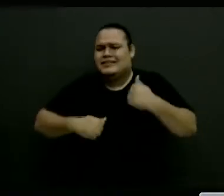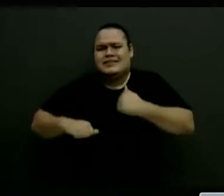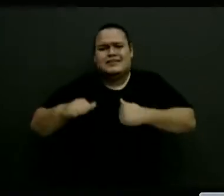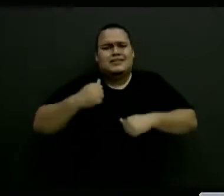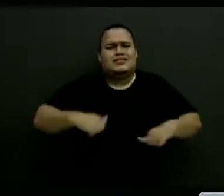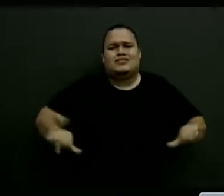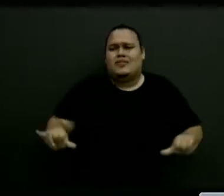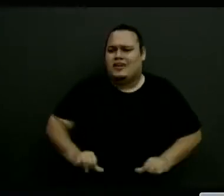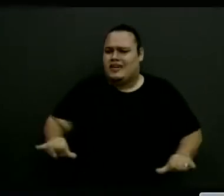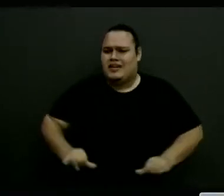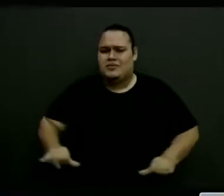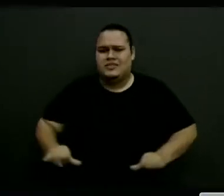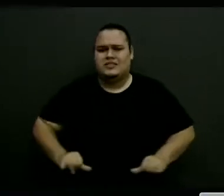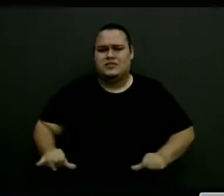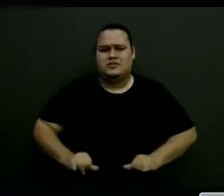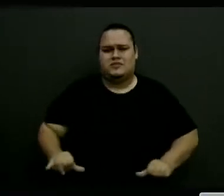Agonizou orando.